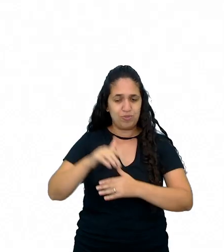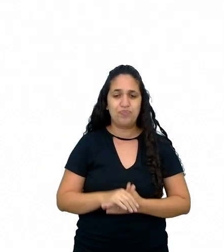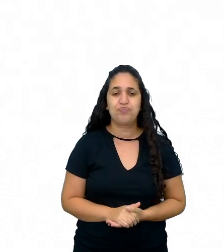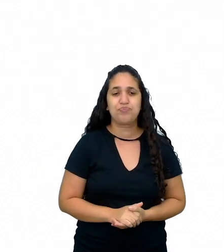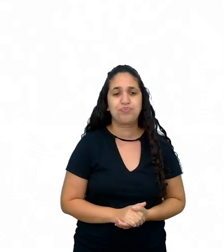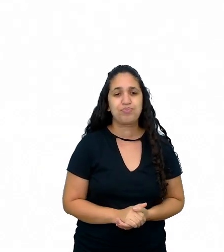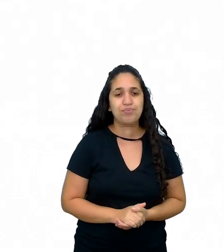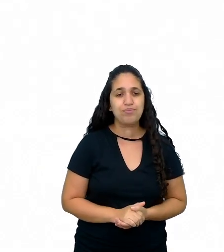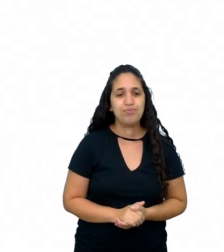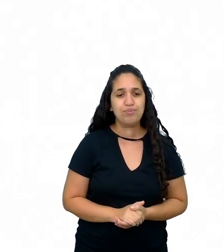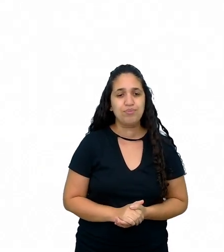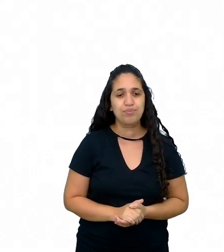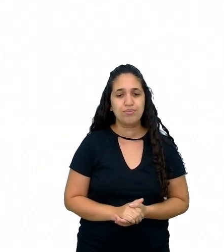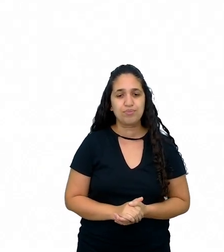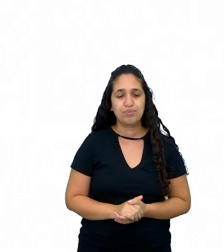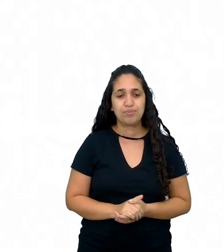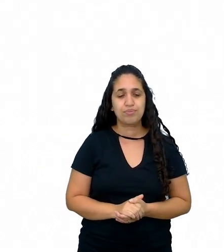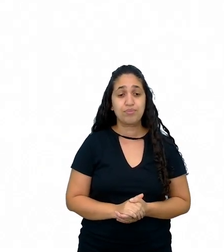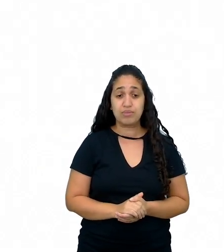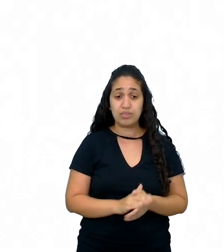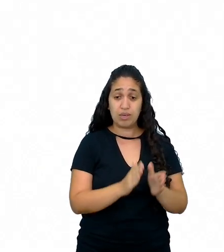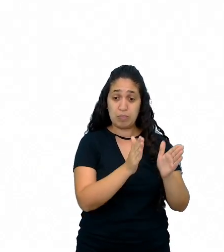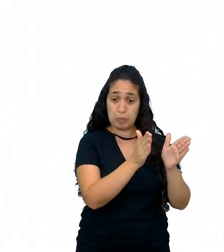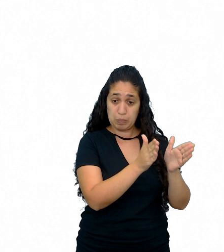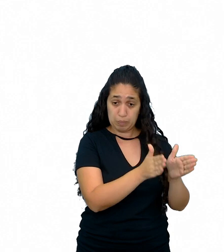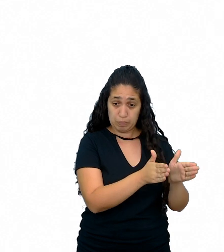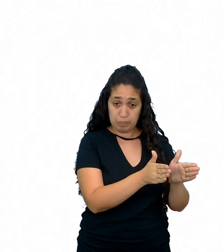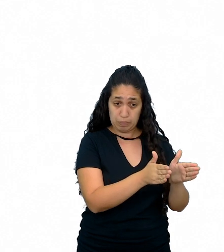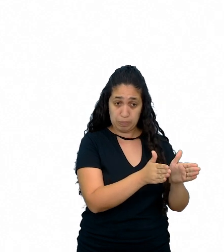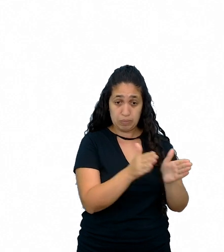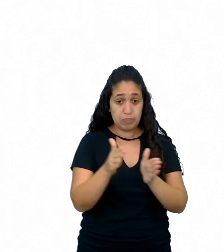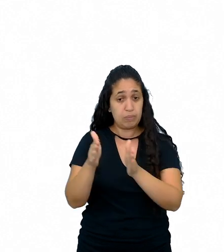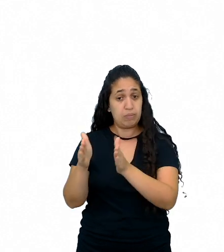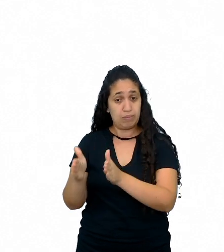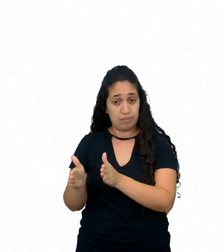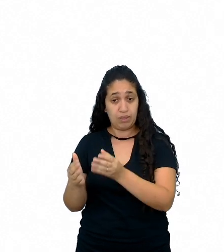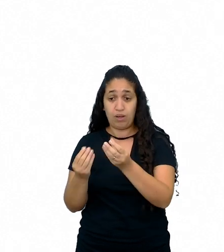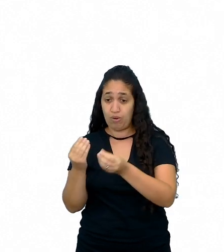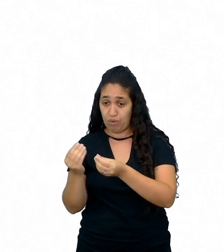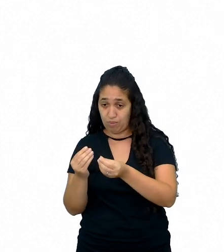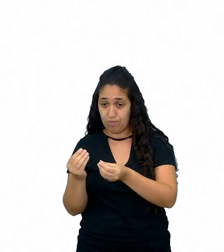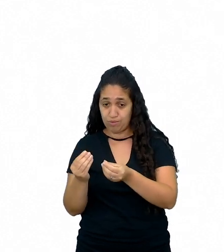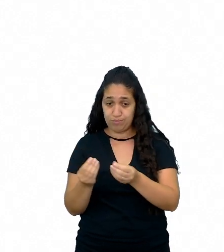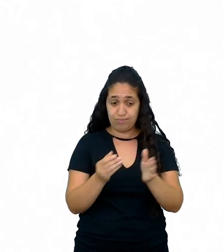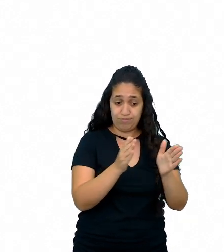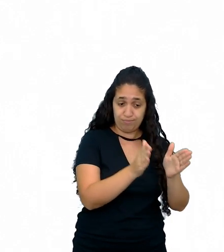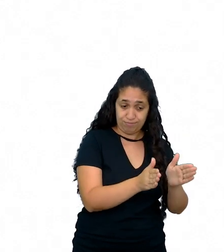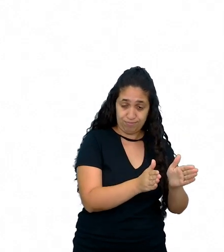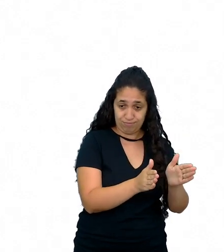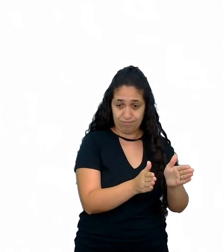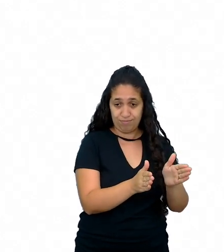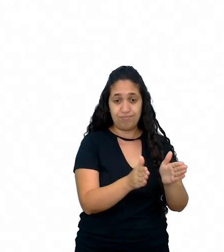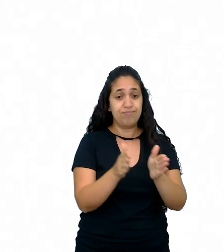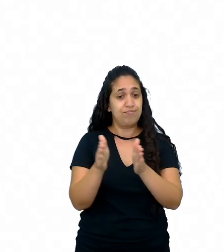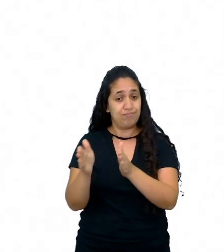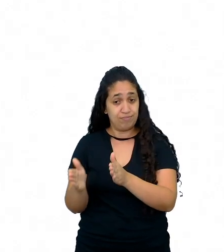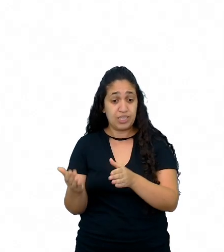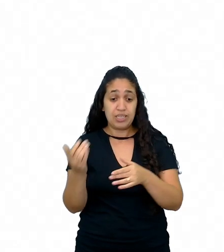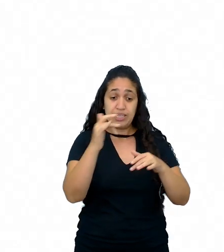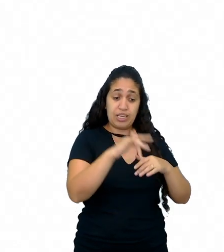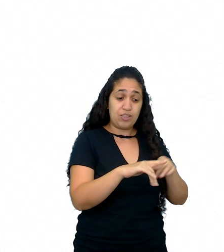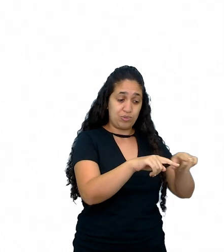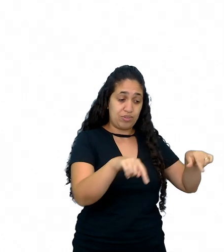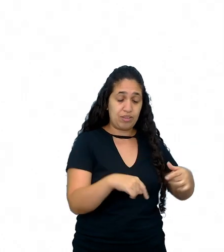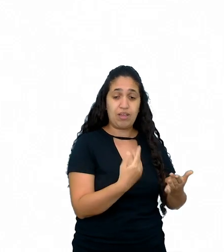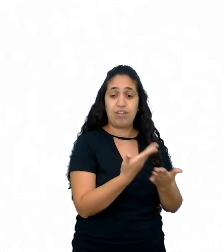fala desse, como eu levo esse planejamento para dentro da sala de